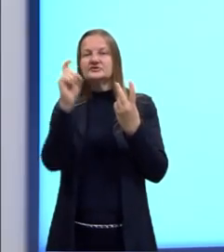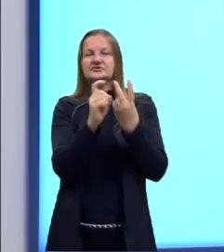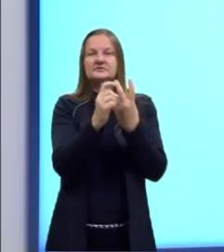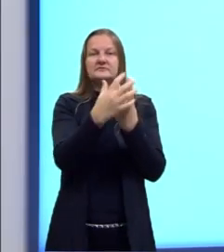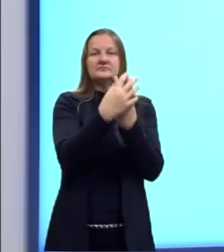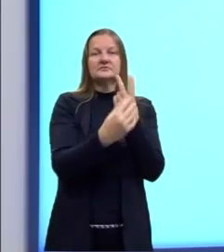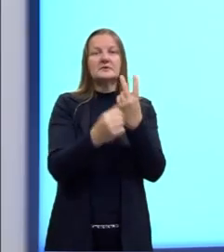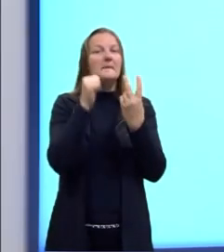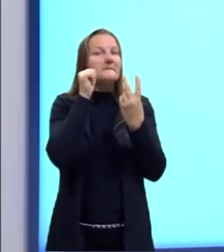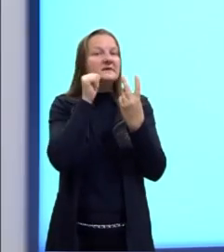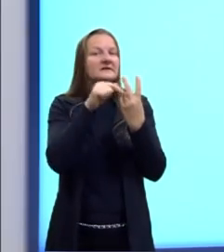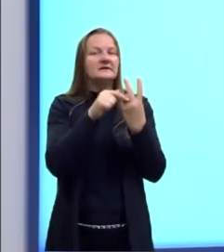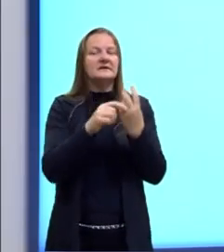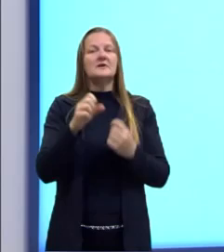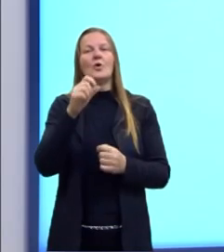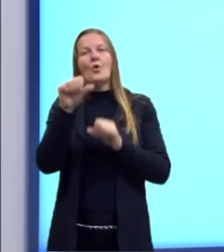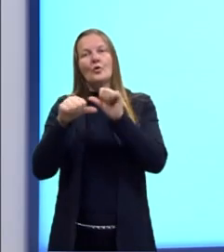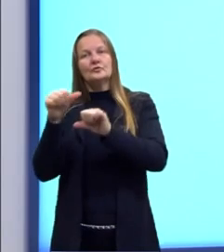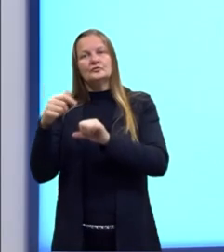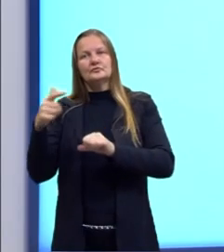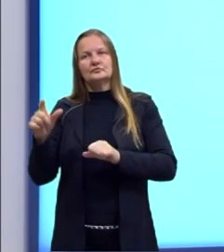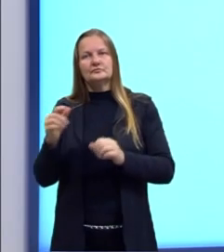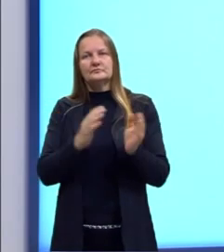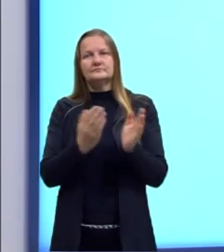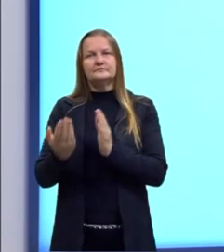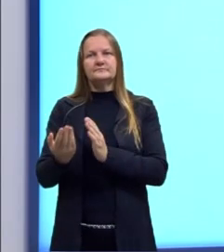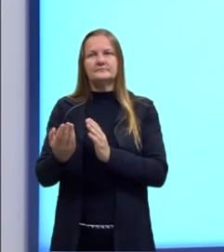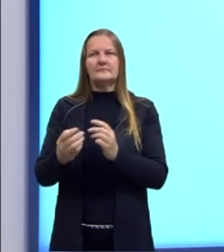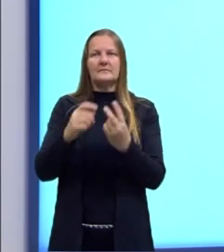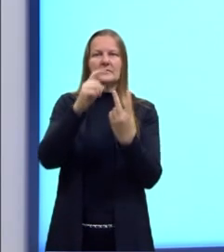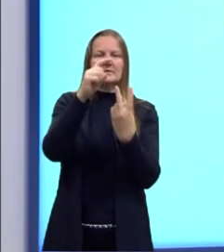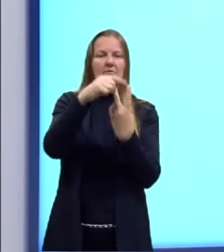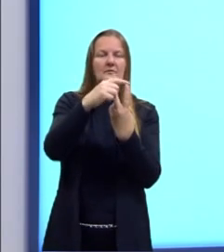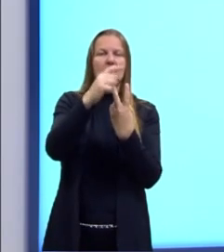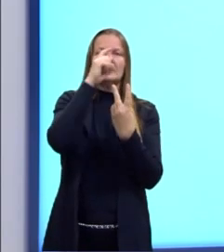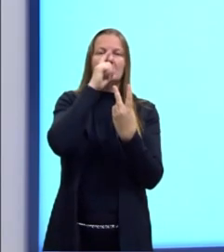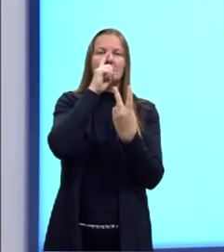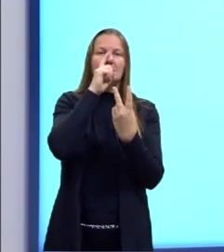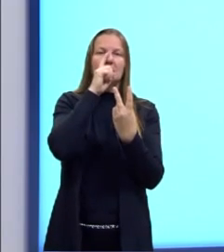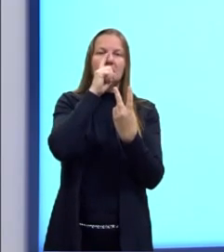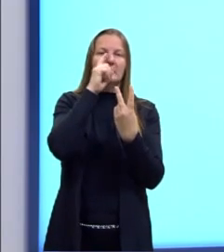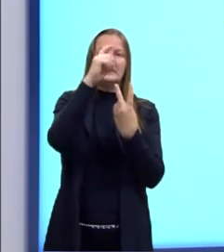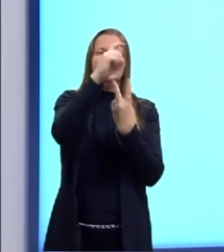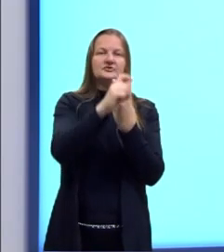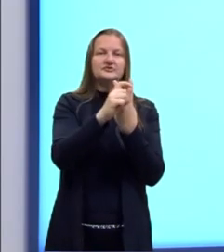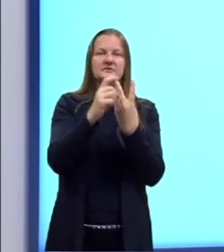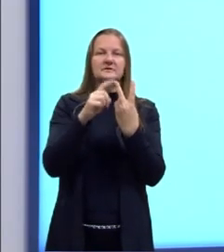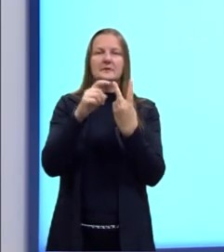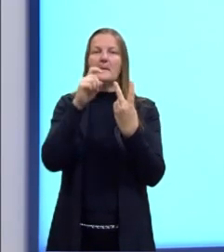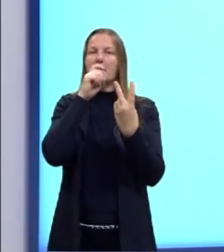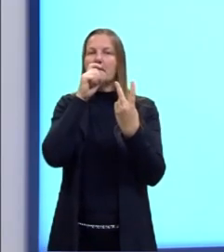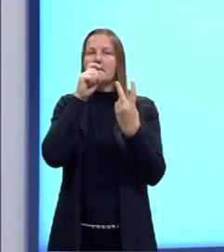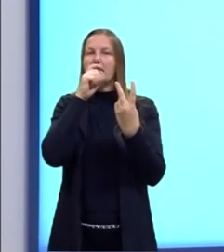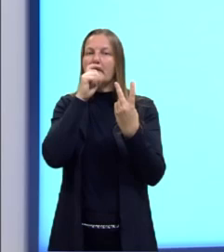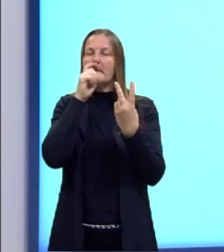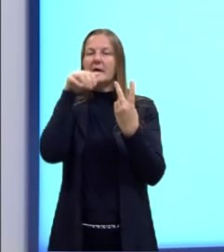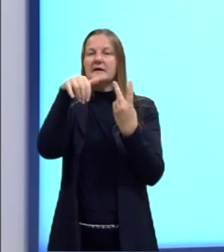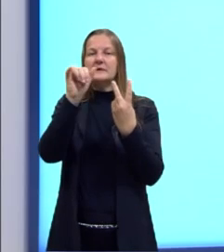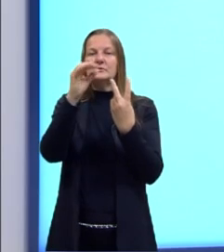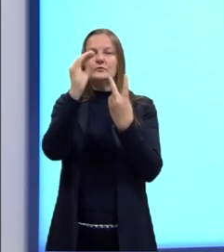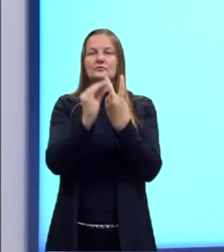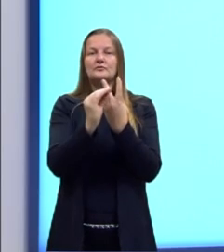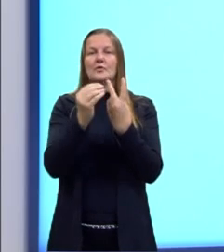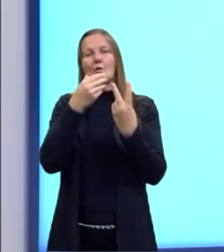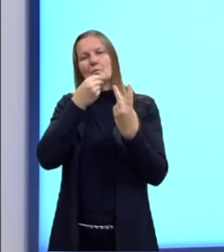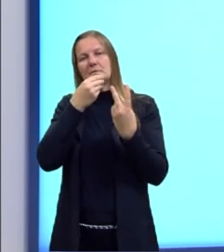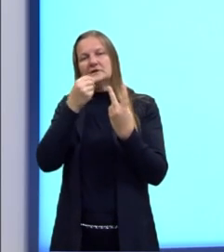do sexo feminino no outro caso ó um X da mãe e um y do pai vai gerar